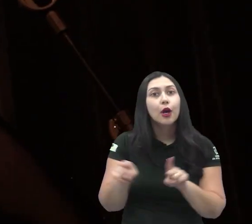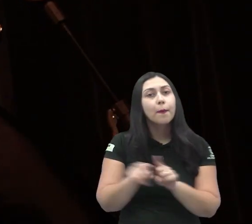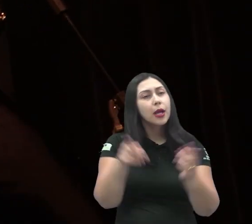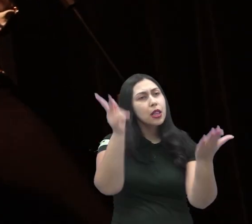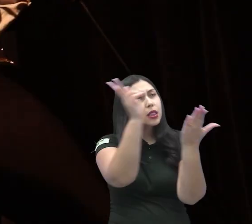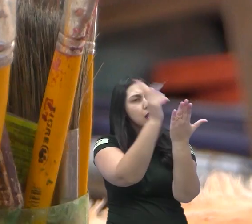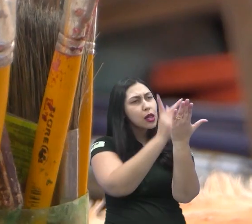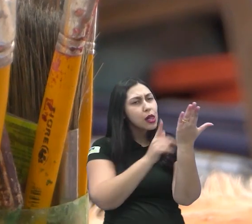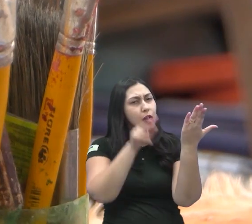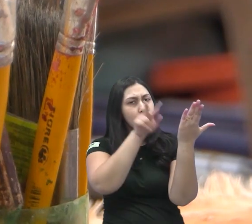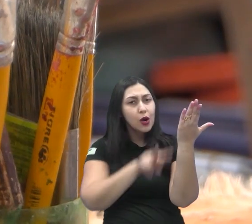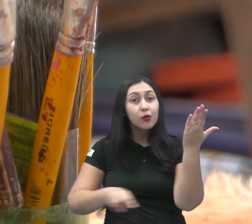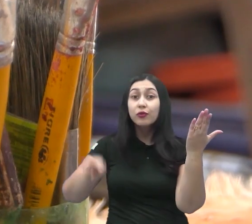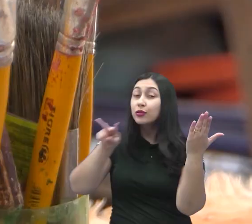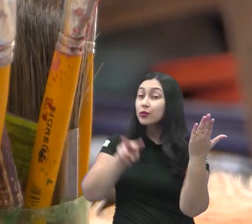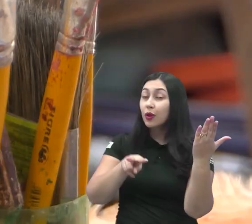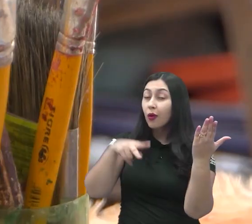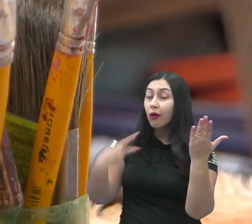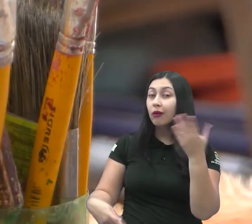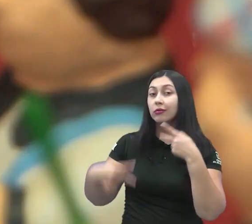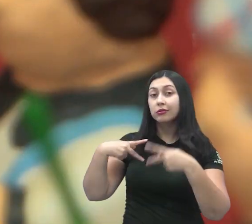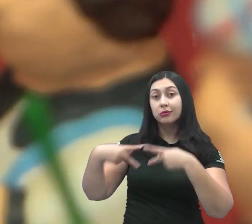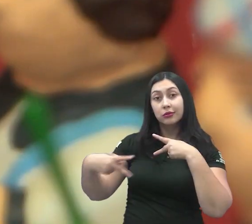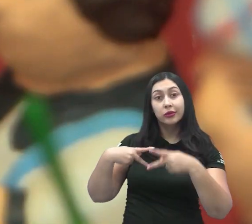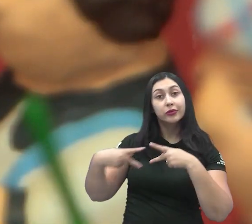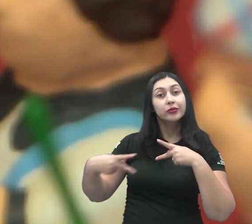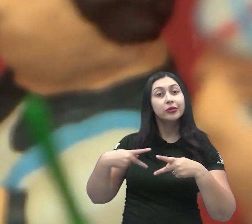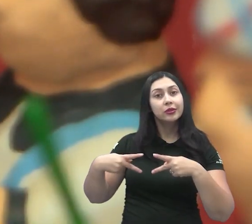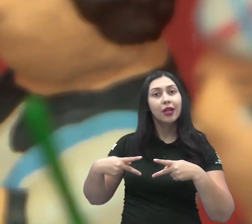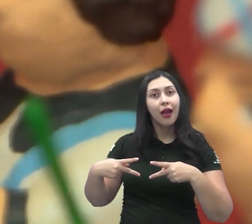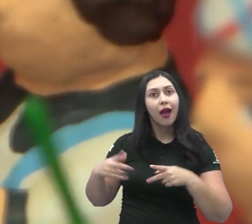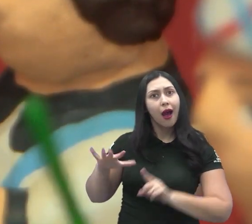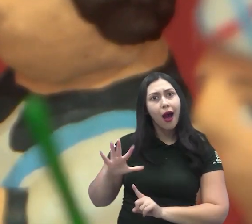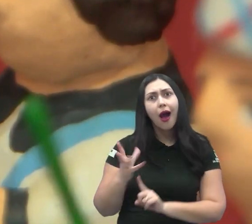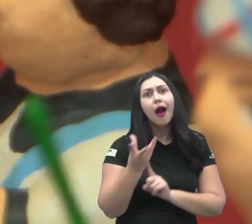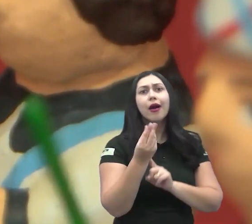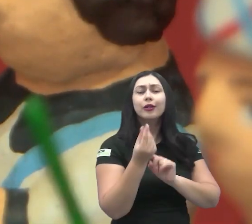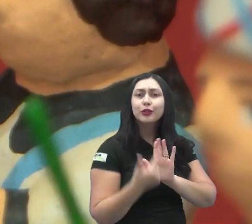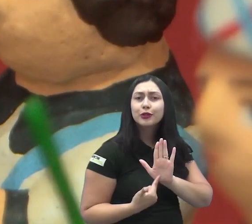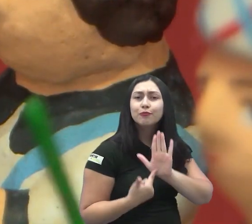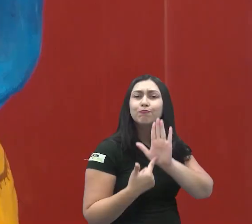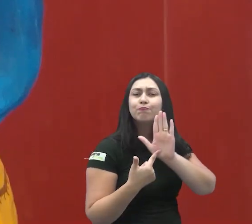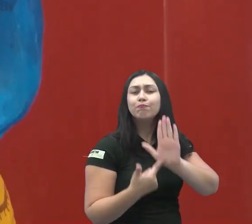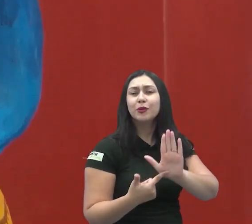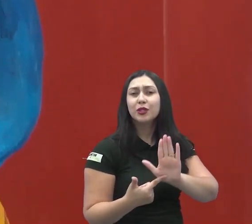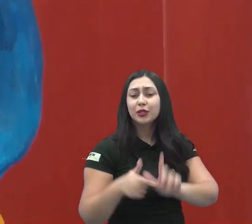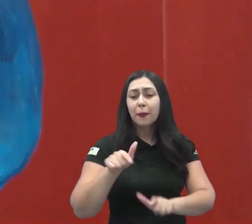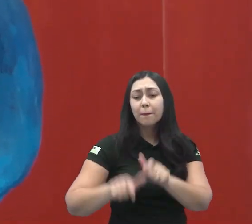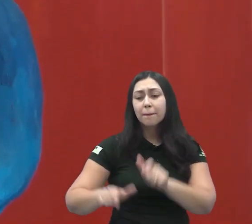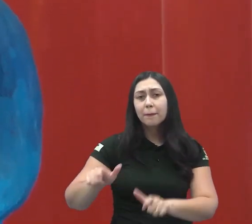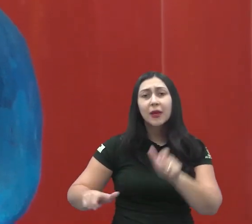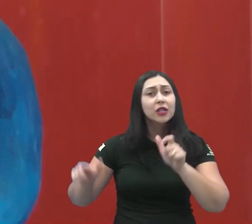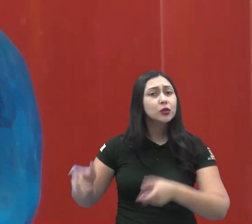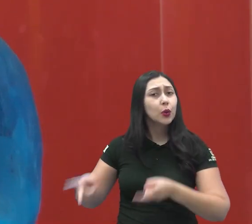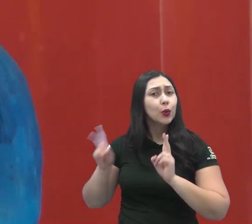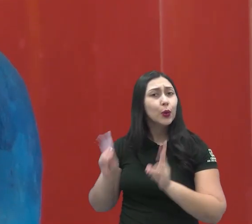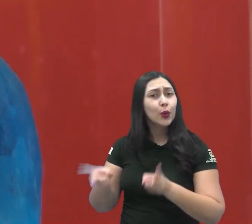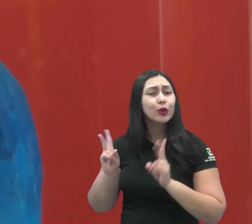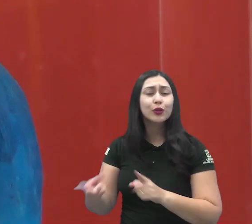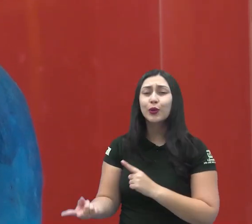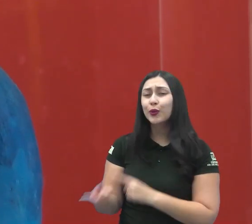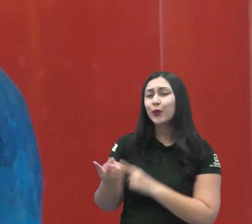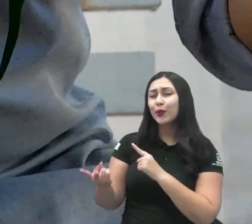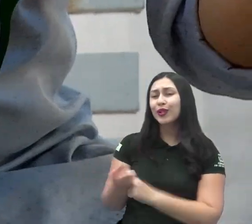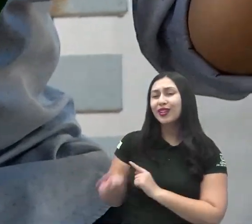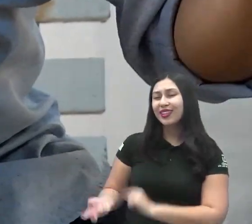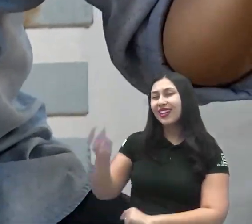no teatro ou nas artes visuais. Em São José dos Campos, essa presença se reflete no trabalho de artistas